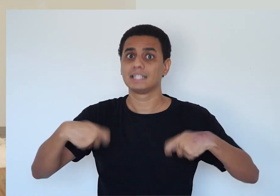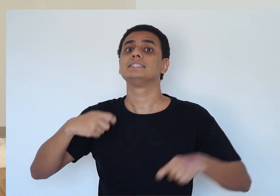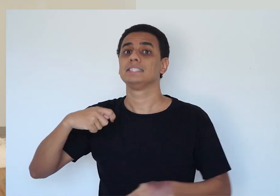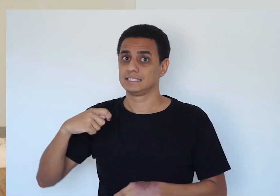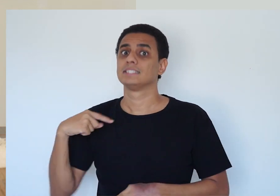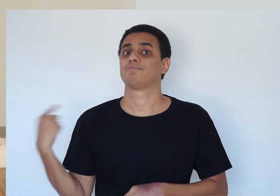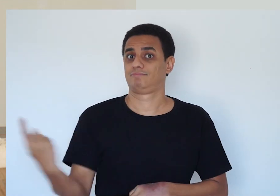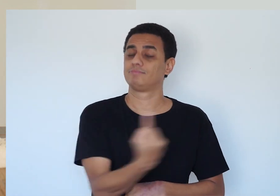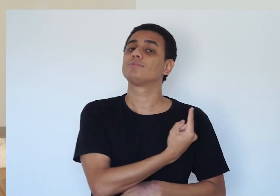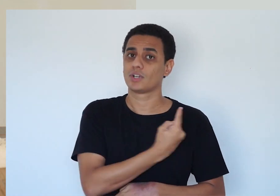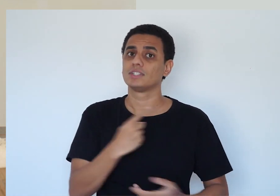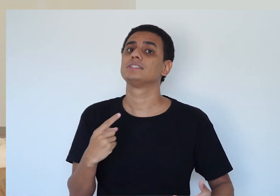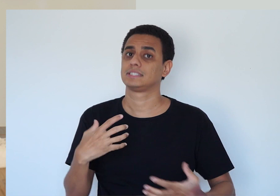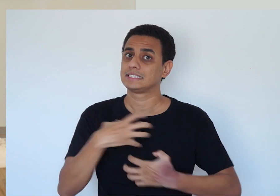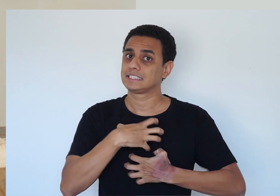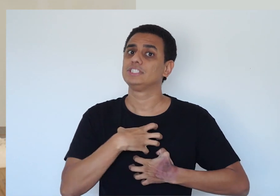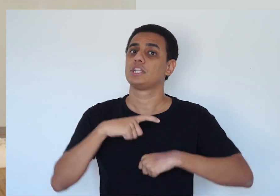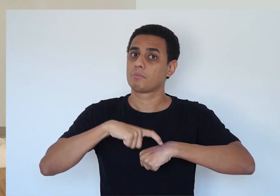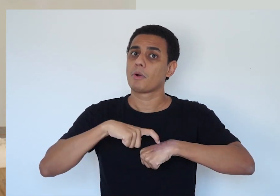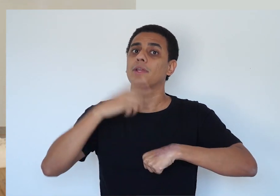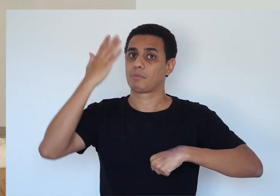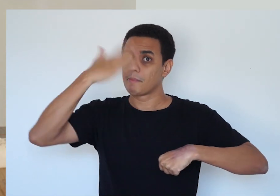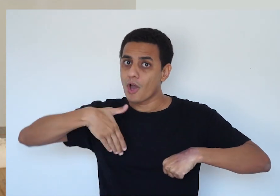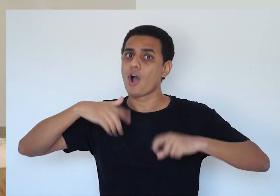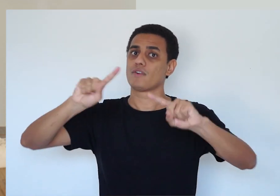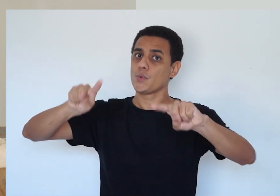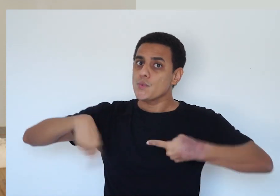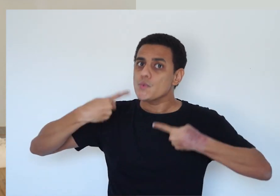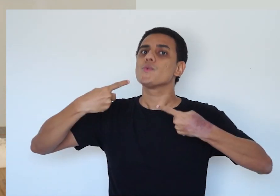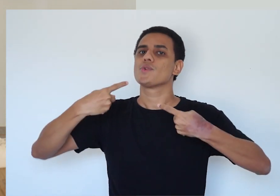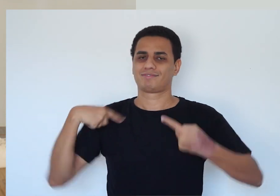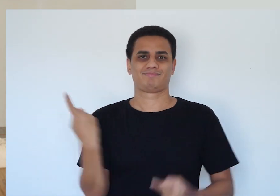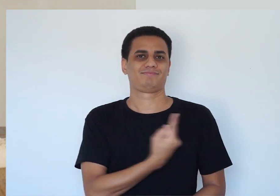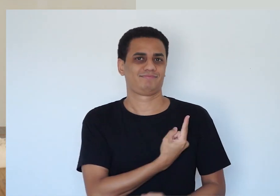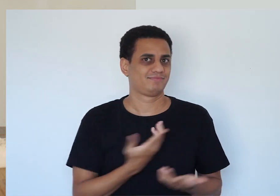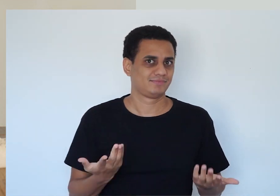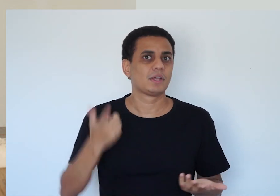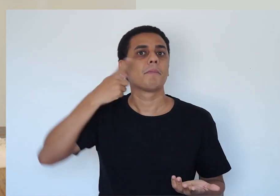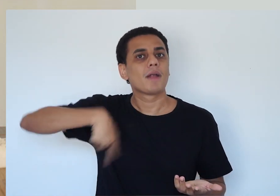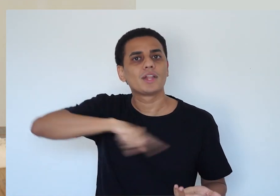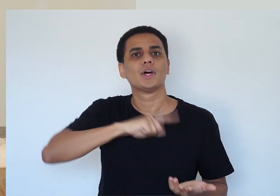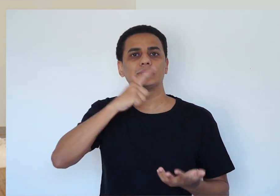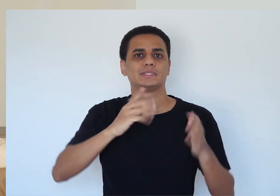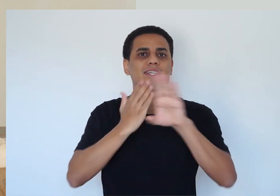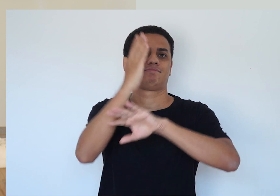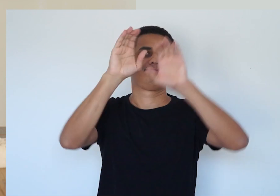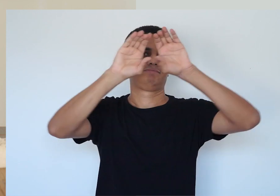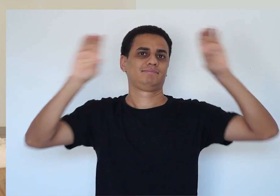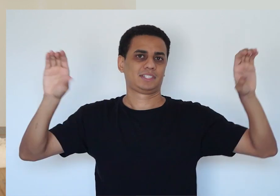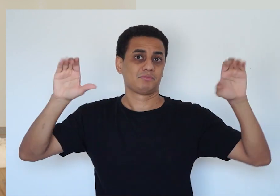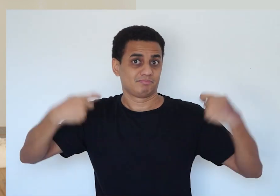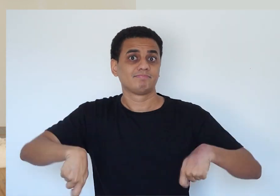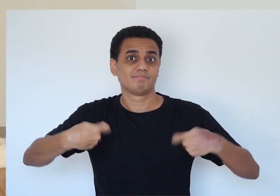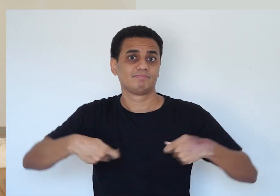é necessário que nós passemos por tribulações, por grandes ventos, para que nós possamos entrar no